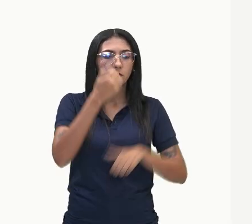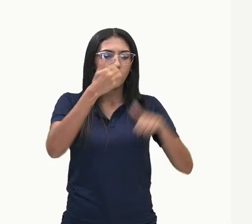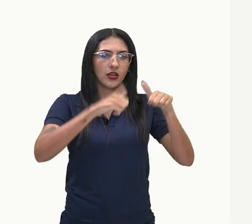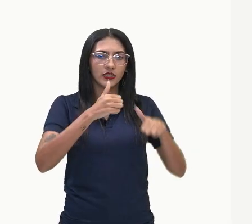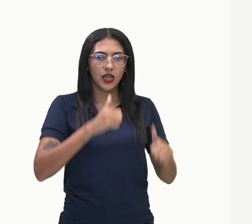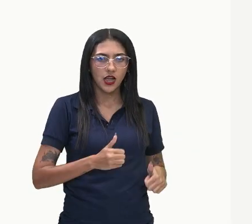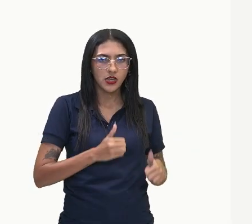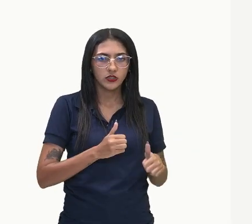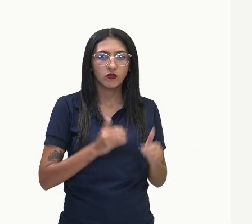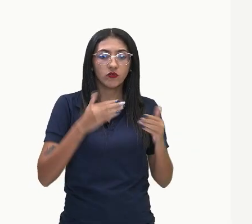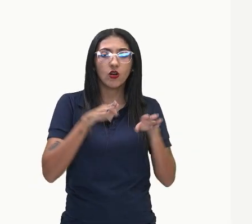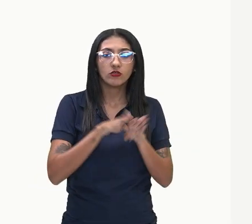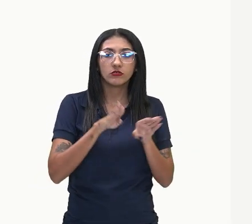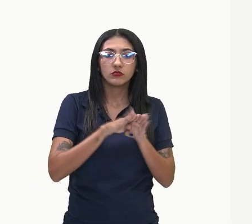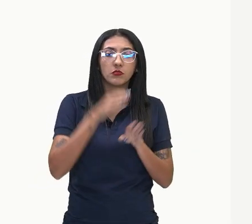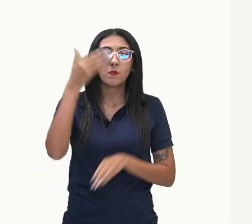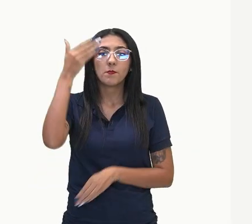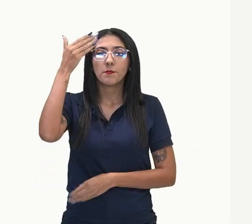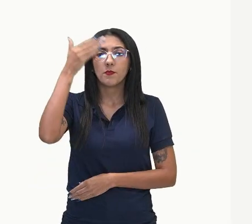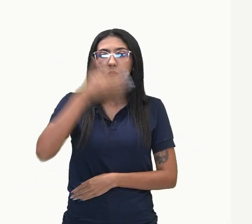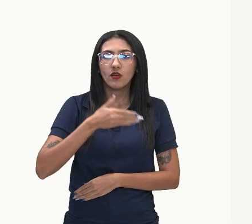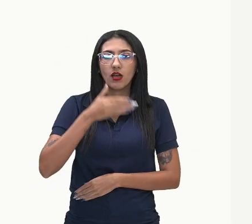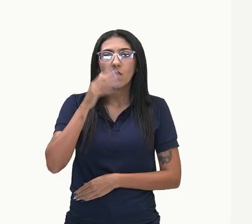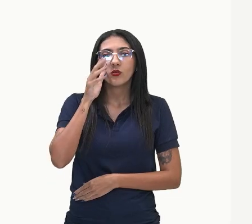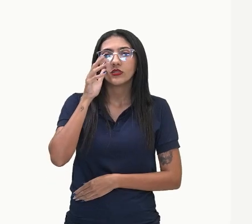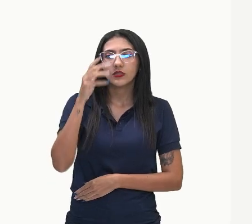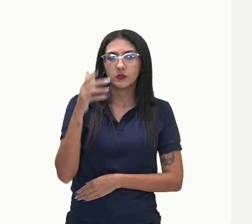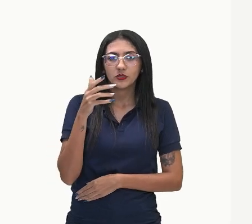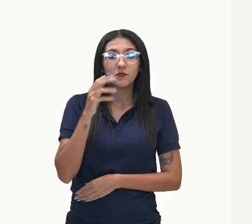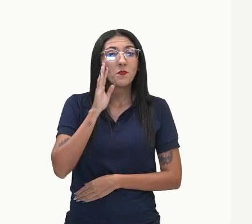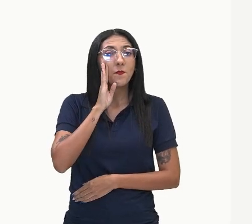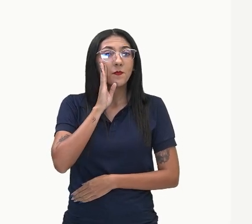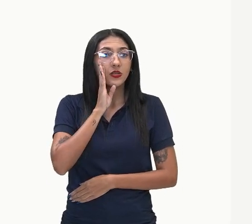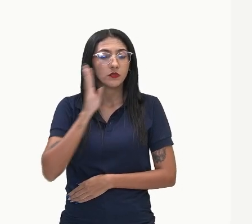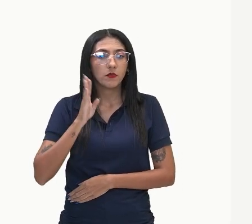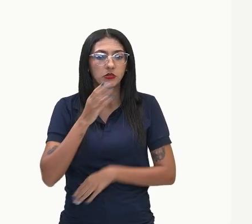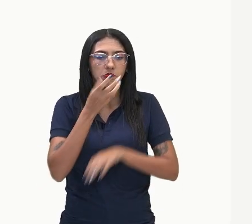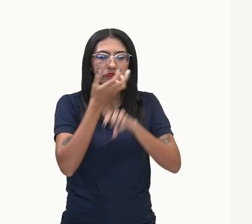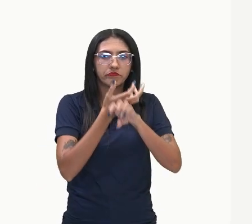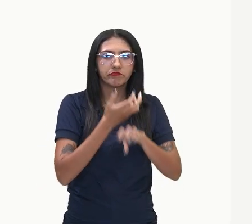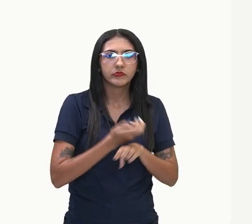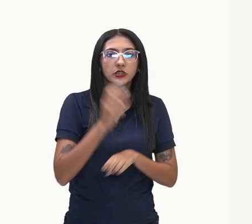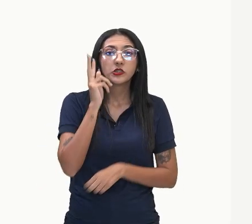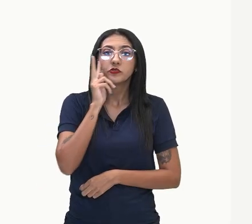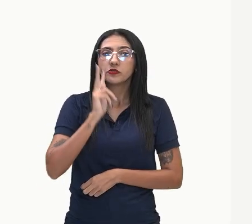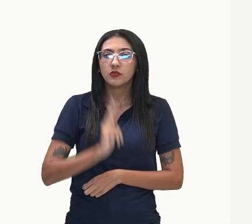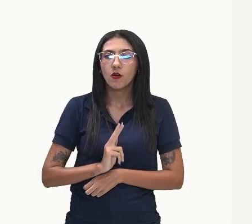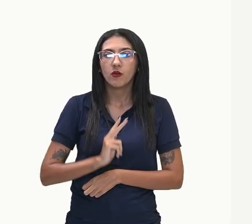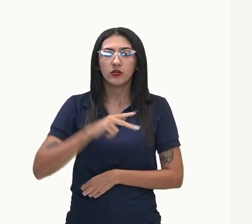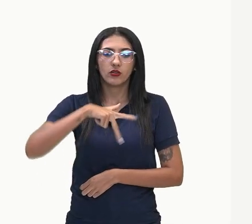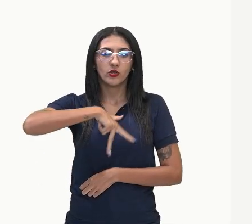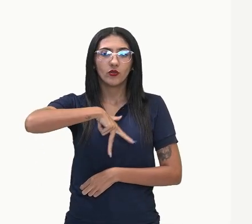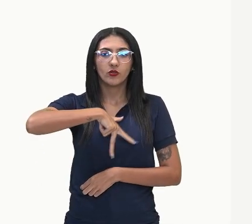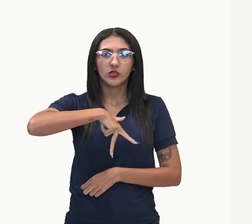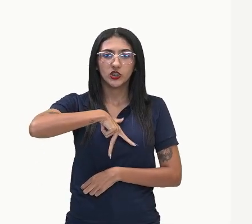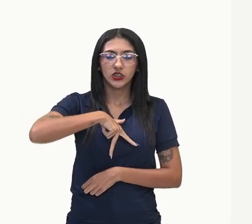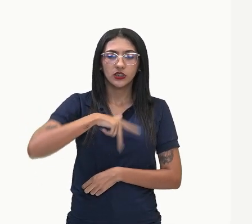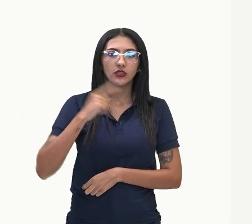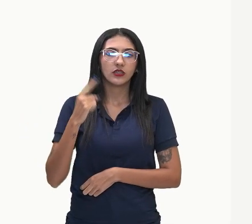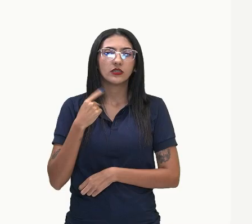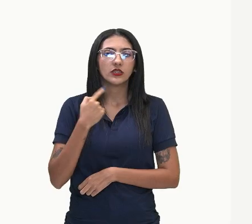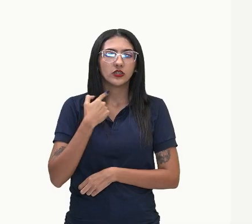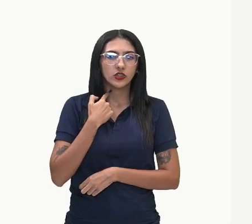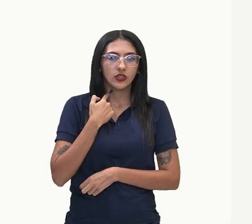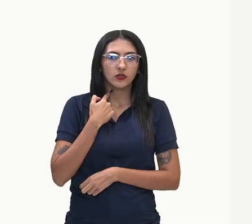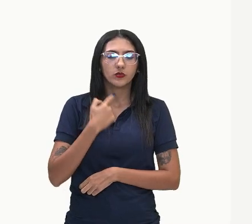objetiva e a comprovação de fatos, especialmente em disciplinas como a história, a arqueologia e o